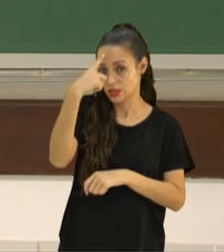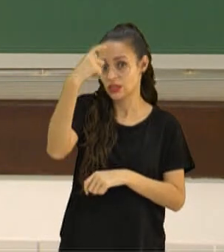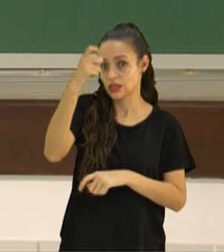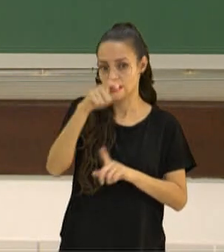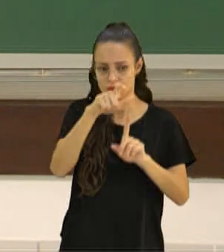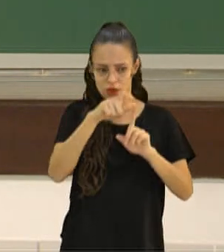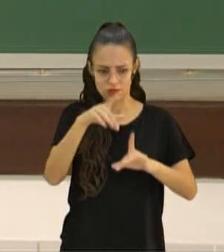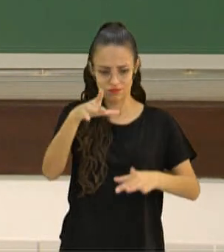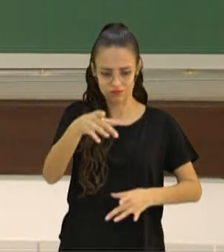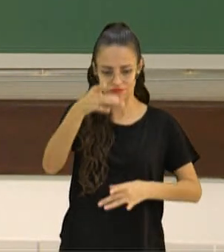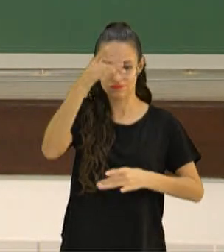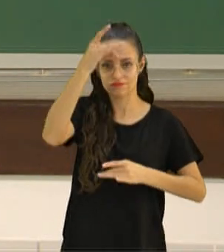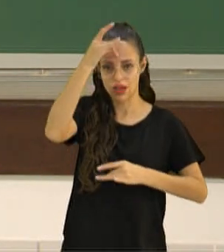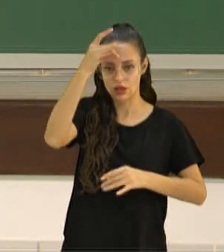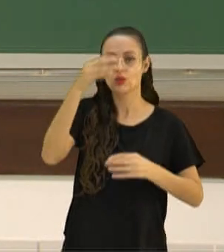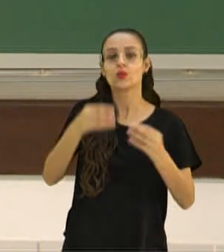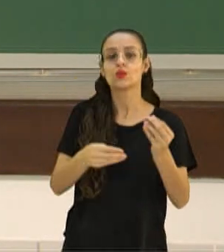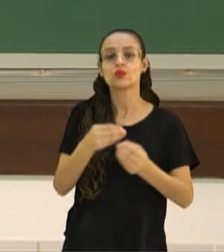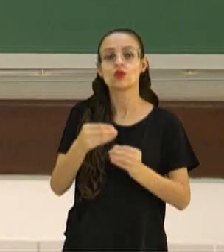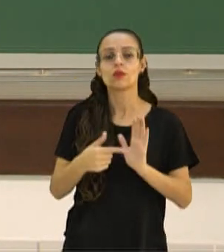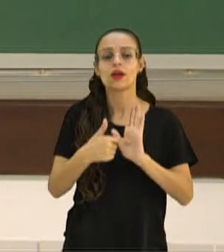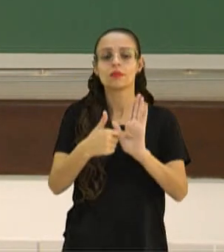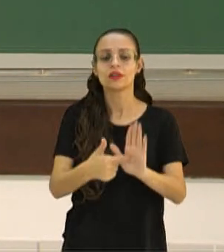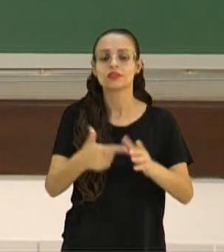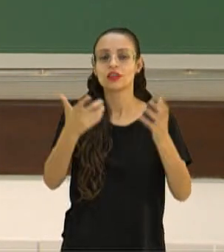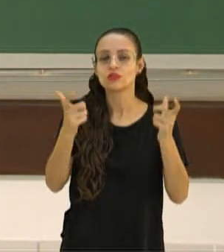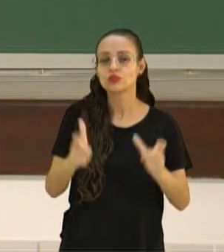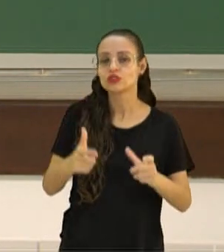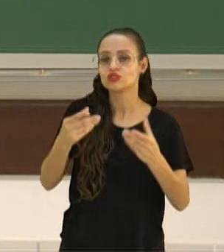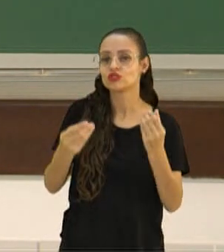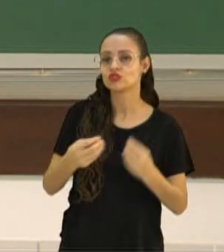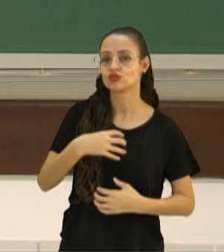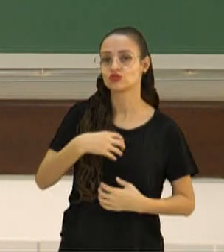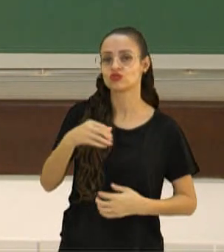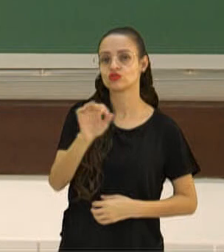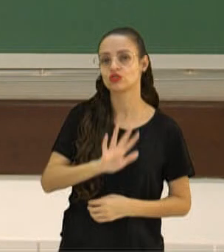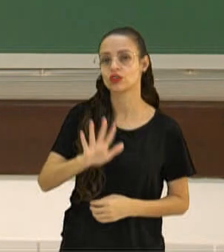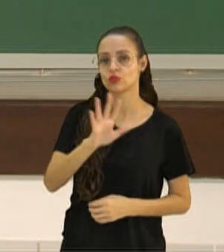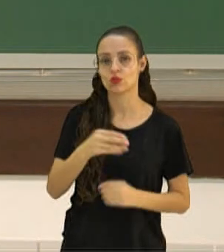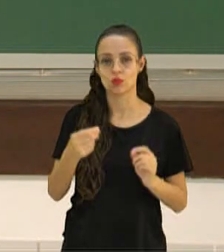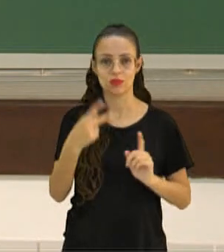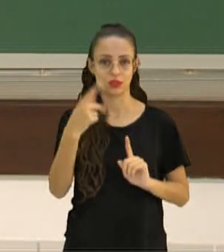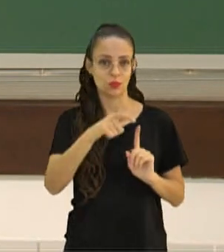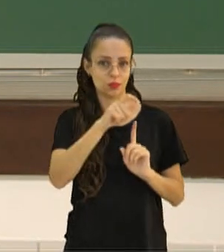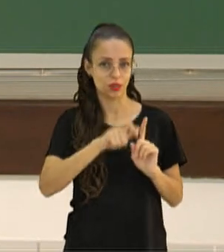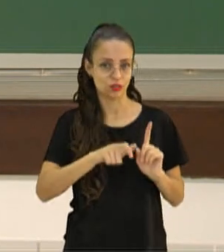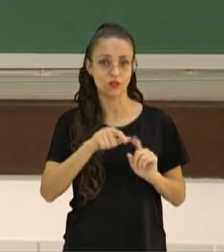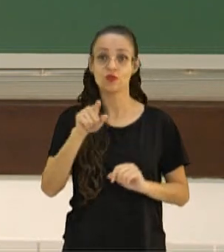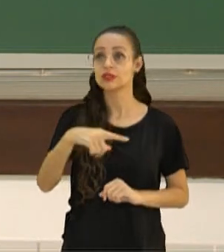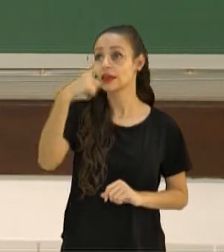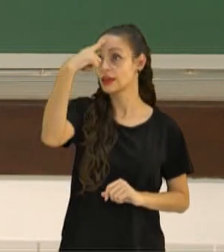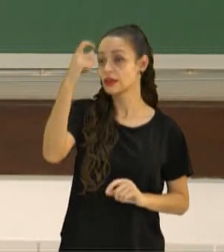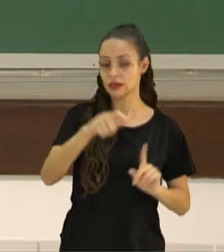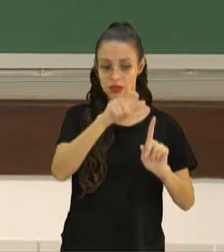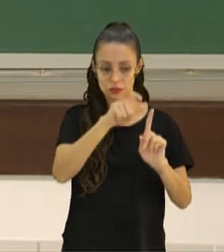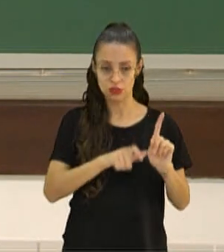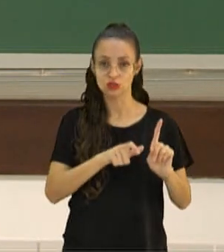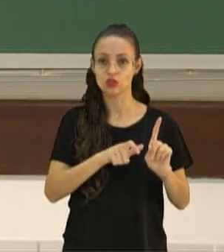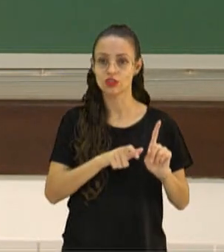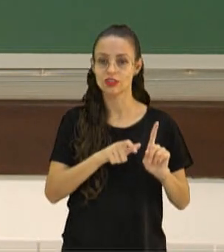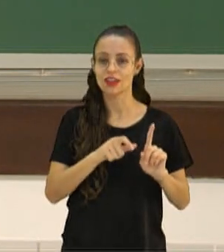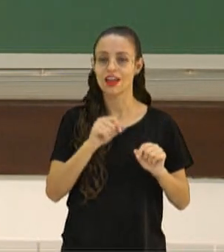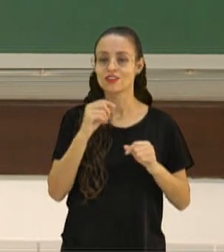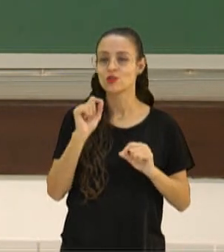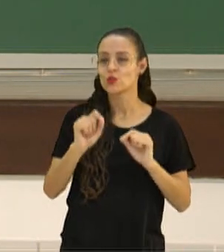estar representando da melhor maneira que você achar que seu personagem deve ser, Então, você cria o personagem, cria com os poderes,